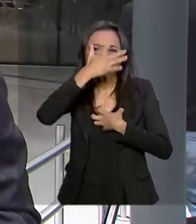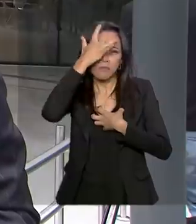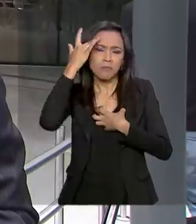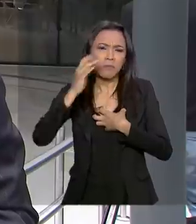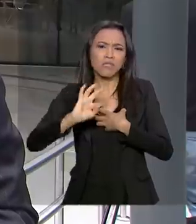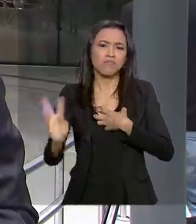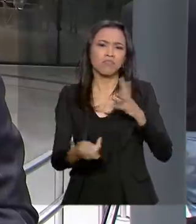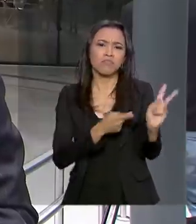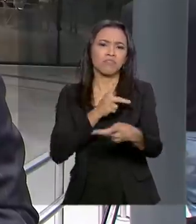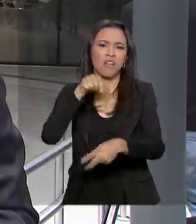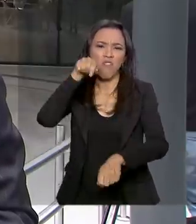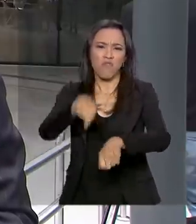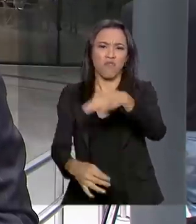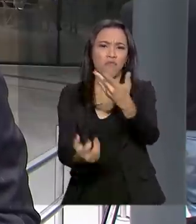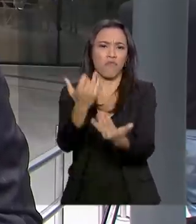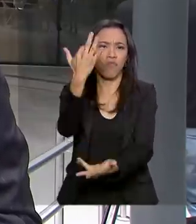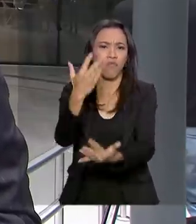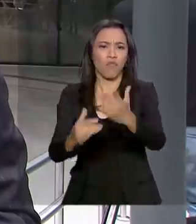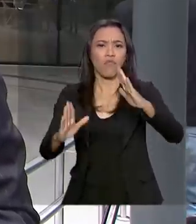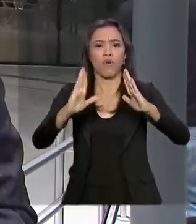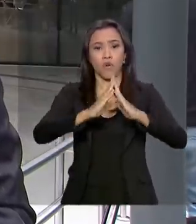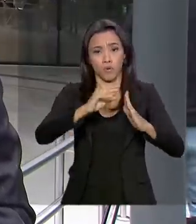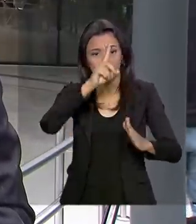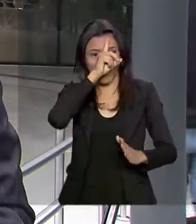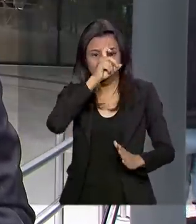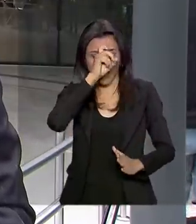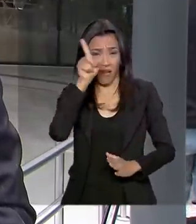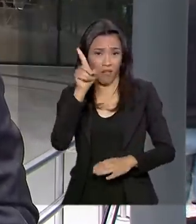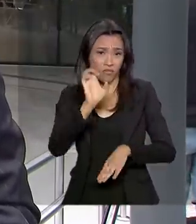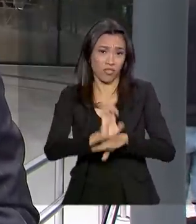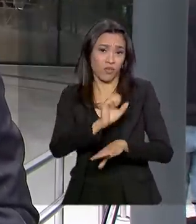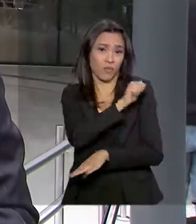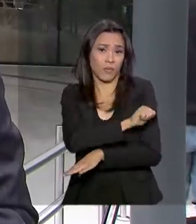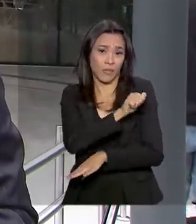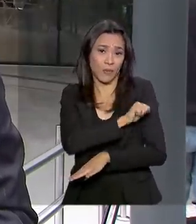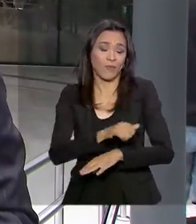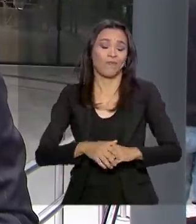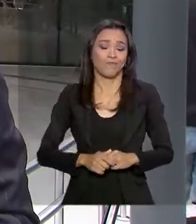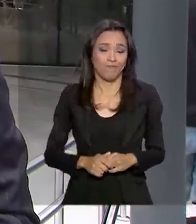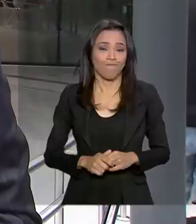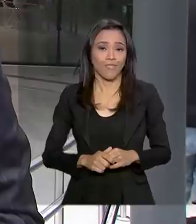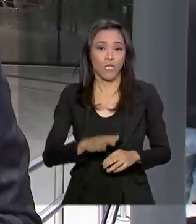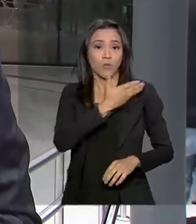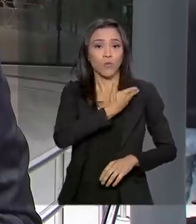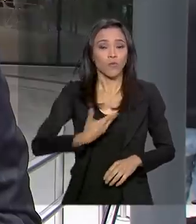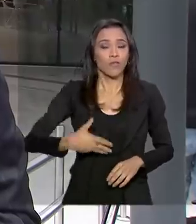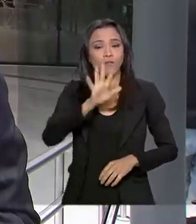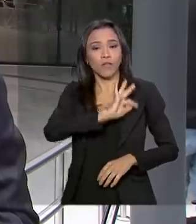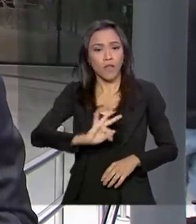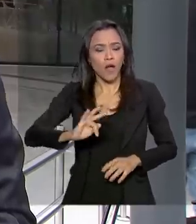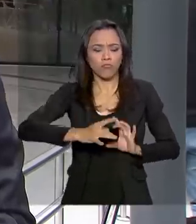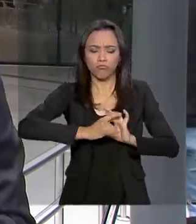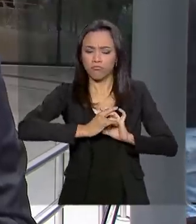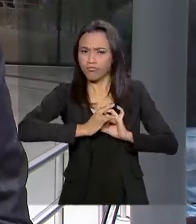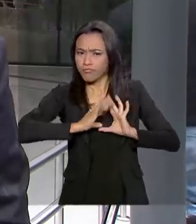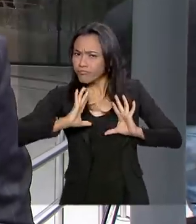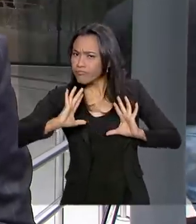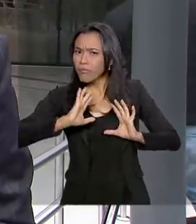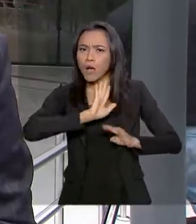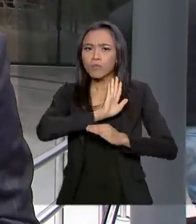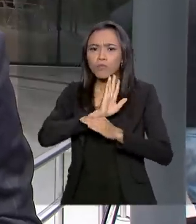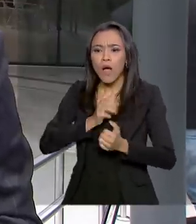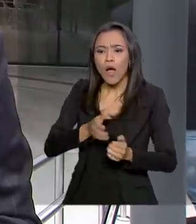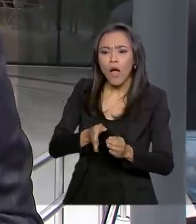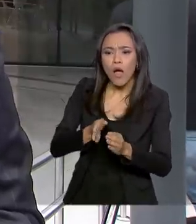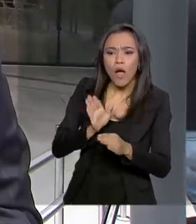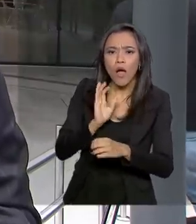do incêndio do Hospital Badim, no Rio de Janeiro. Ele colocou o governo federal à disposição para auxílio